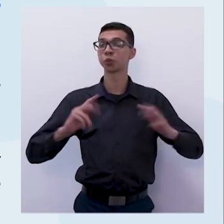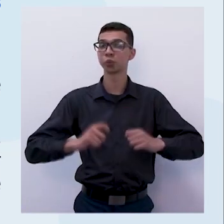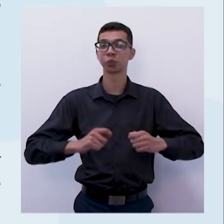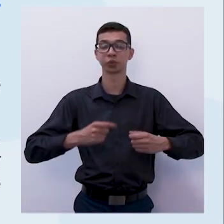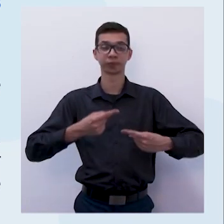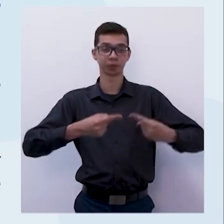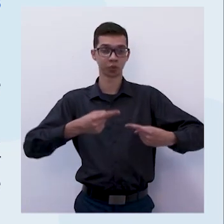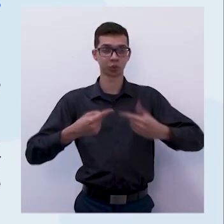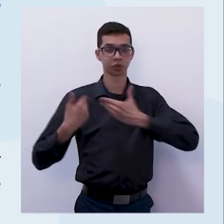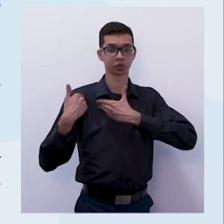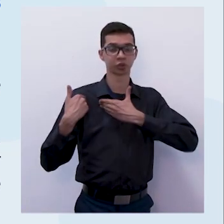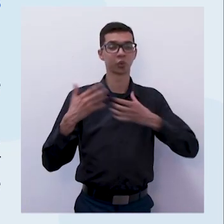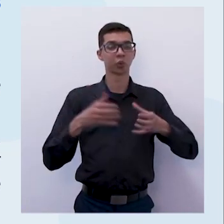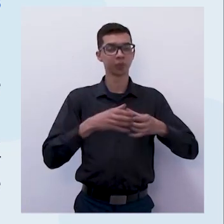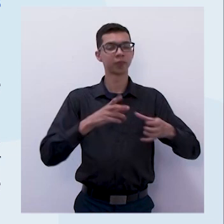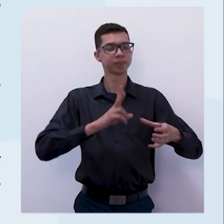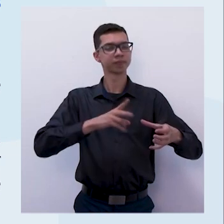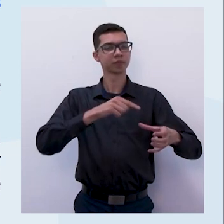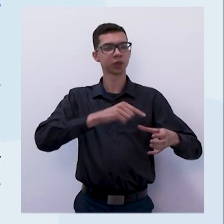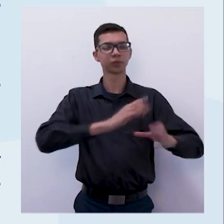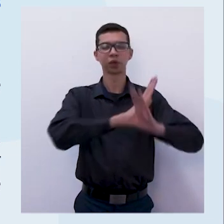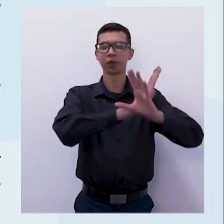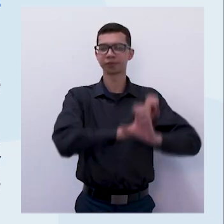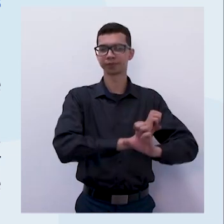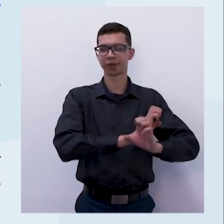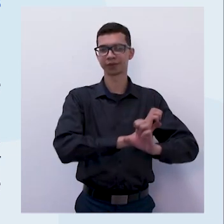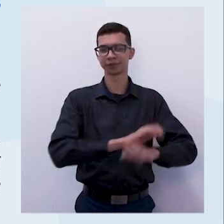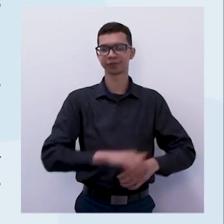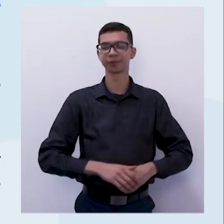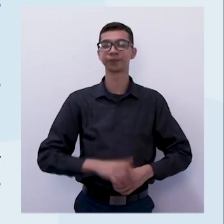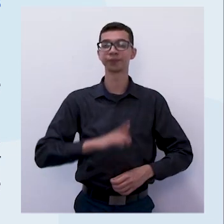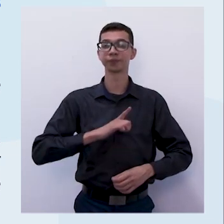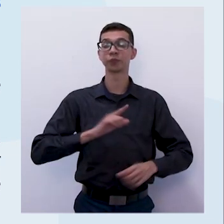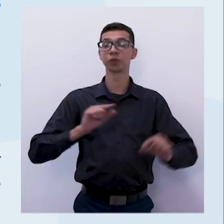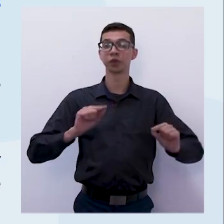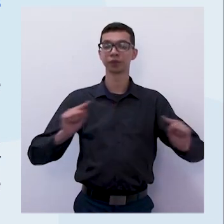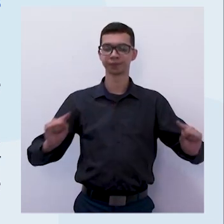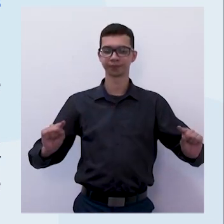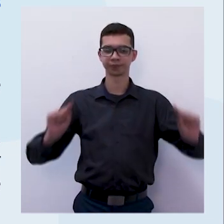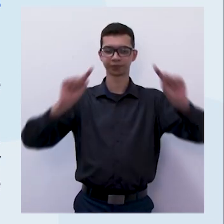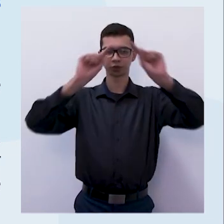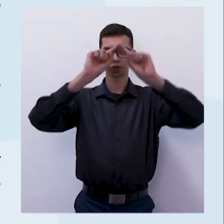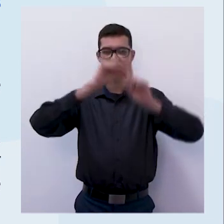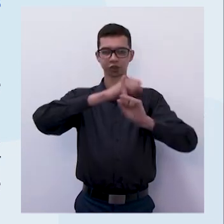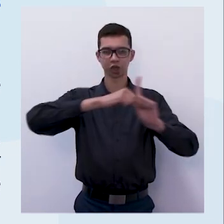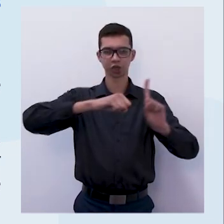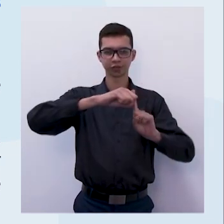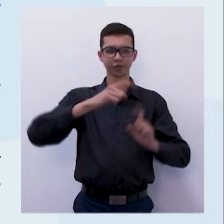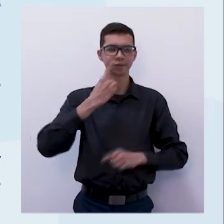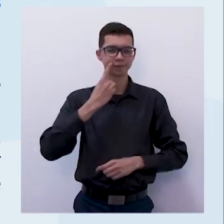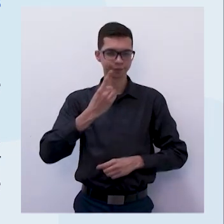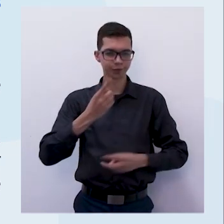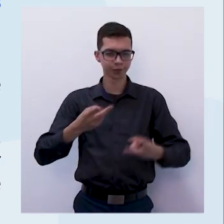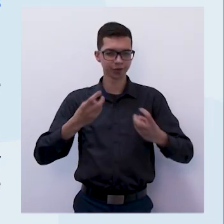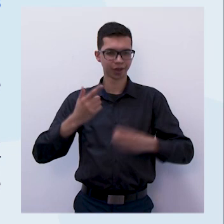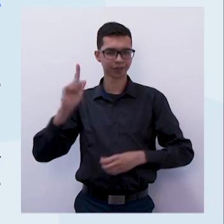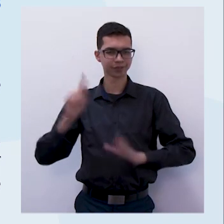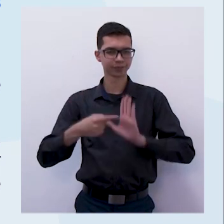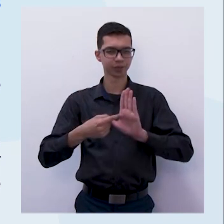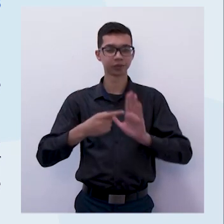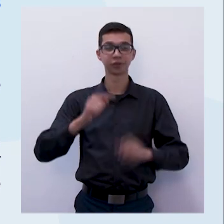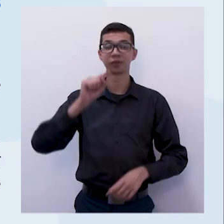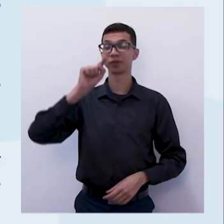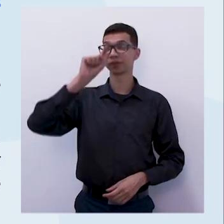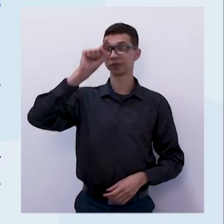mesmo grupo social, os espartanos, que estão lá no topo da pirâmide social. Tá? Então, a alternativa A está incorreta porque diz